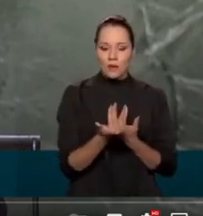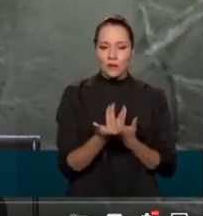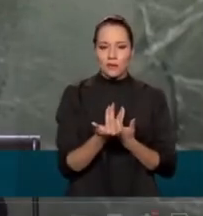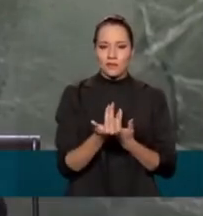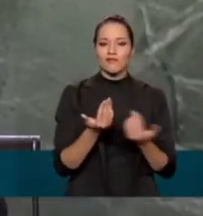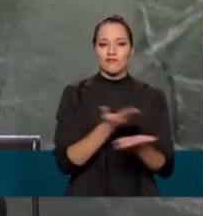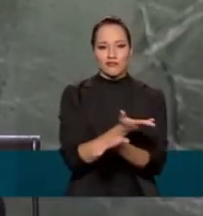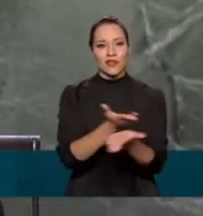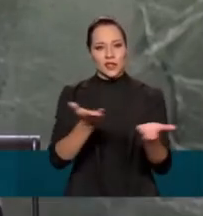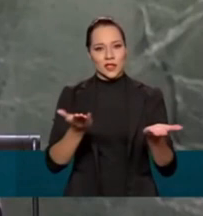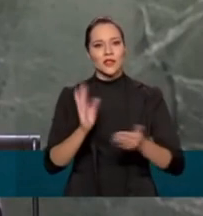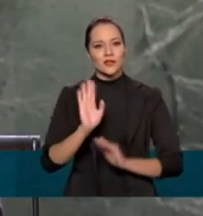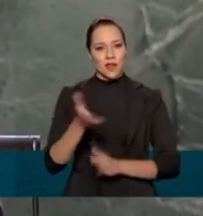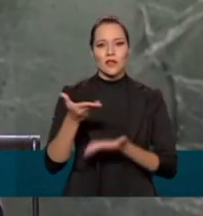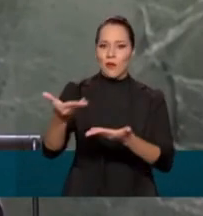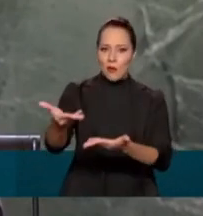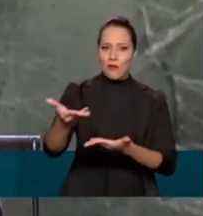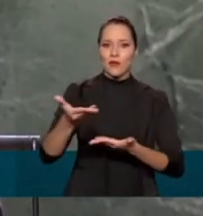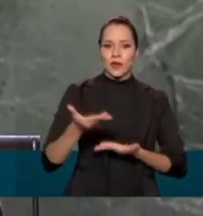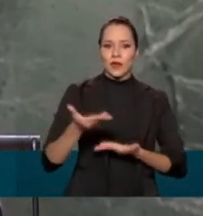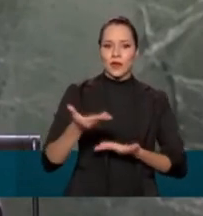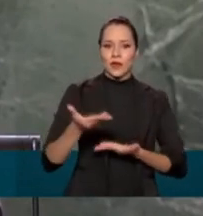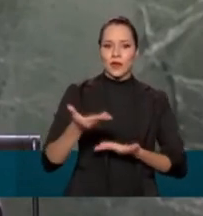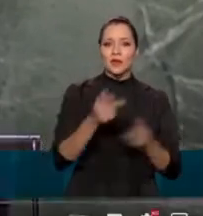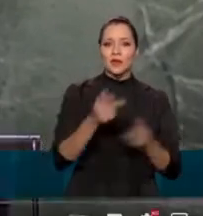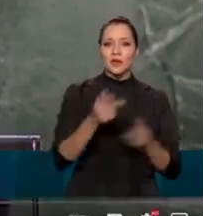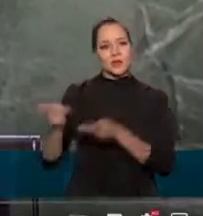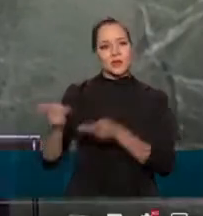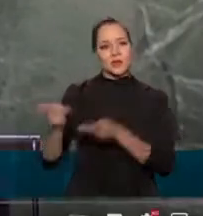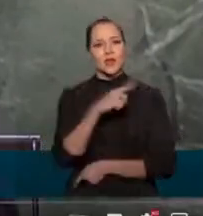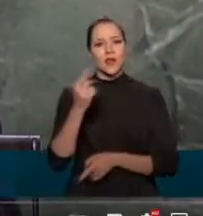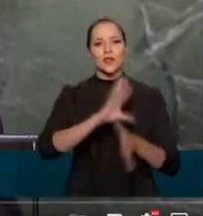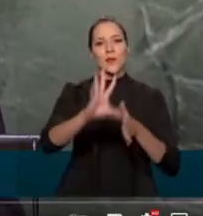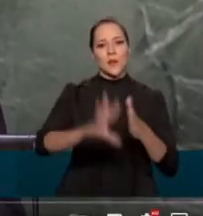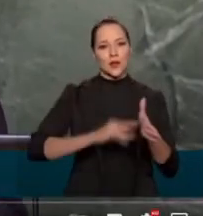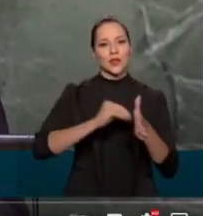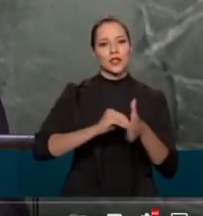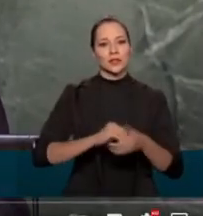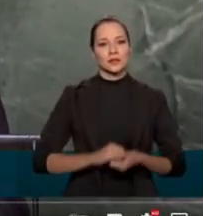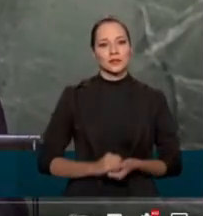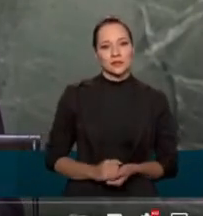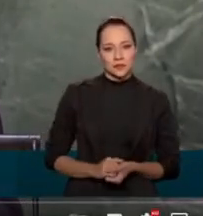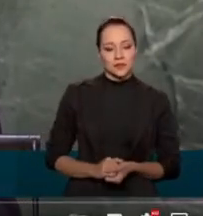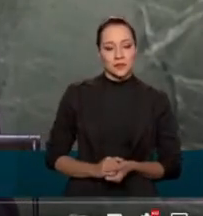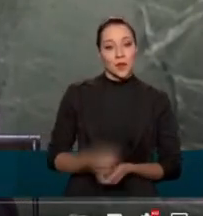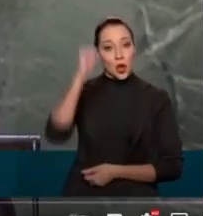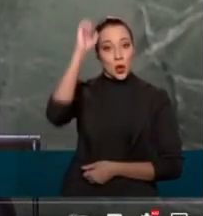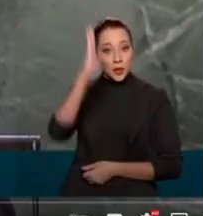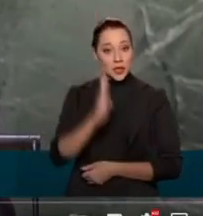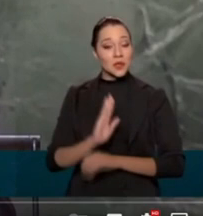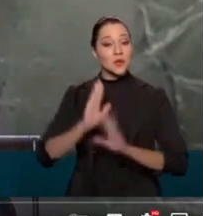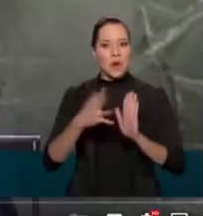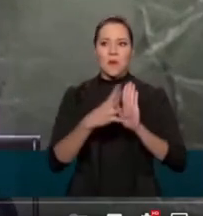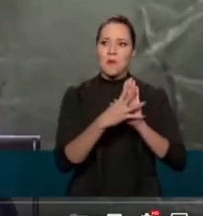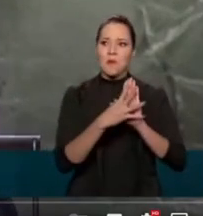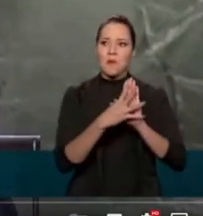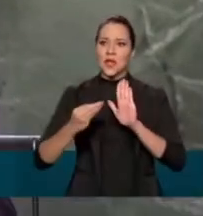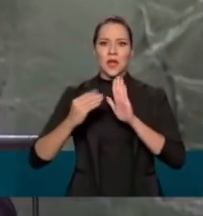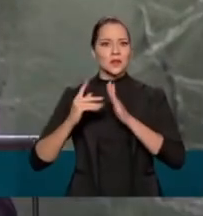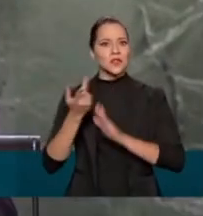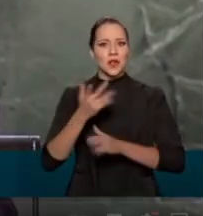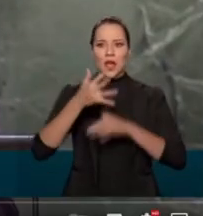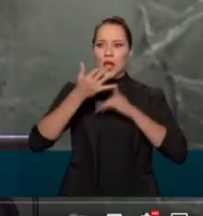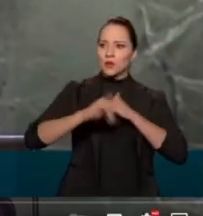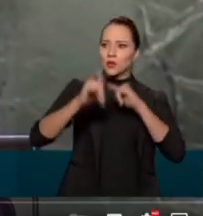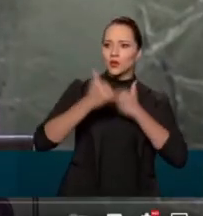e os senhores estão convidados a visitar a nossa Amazônia e o Brasil já exemplo na